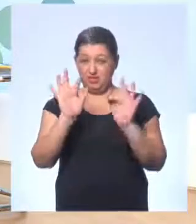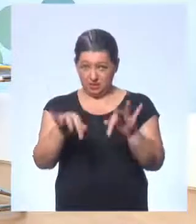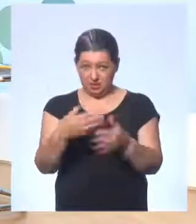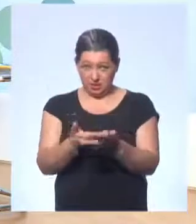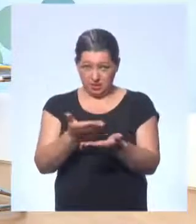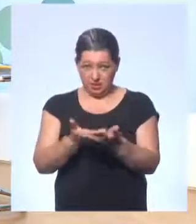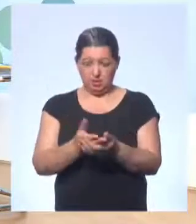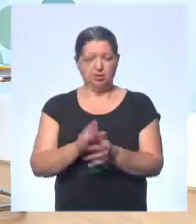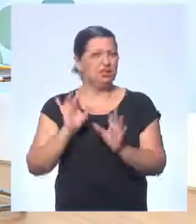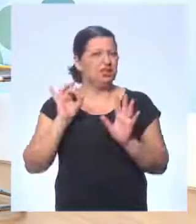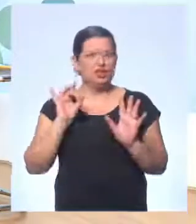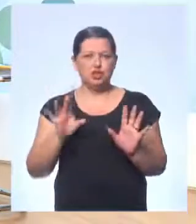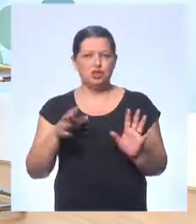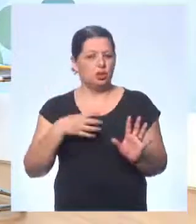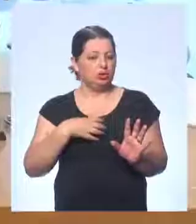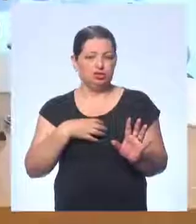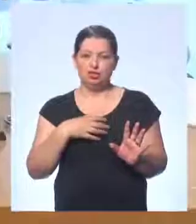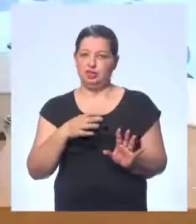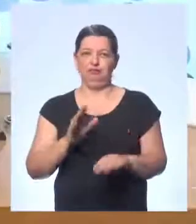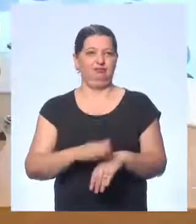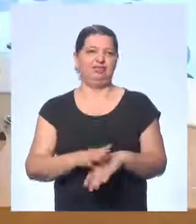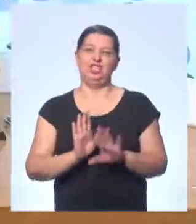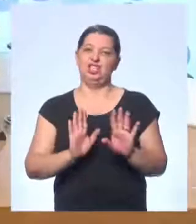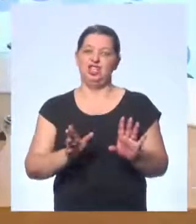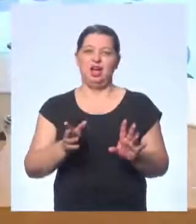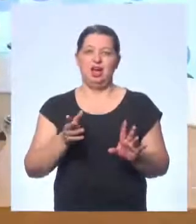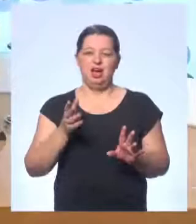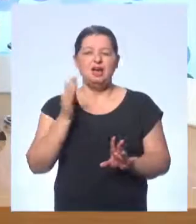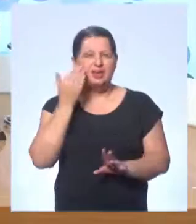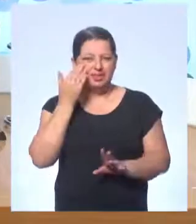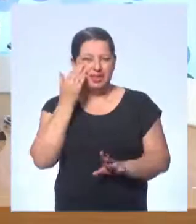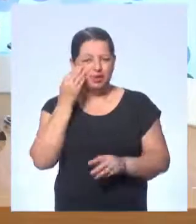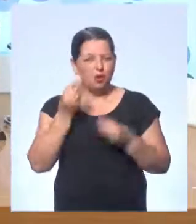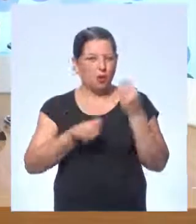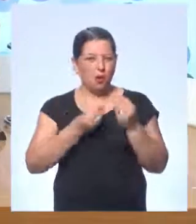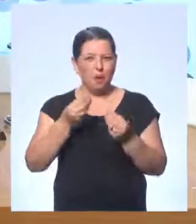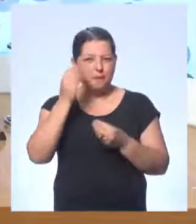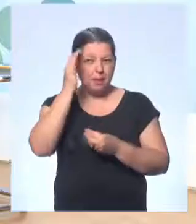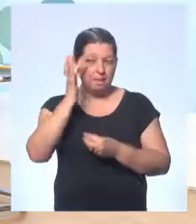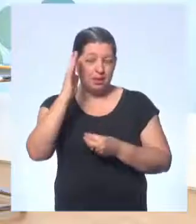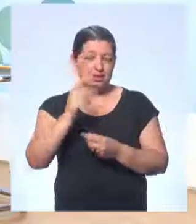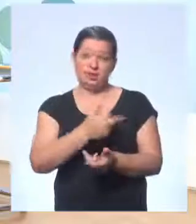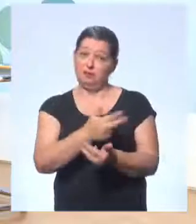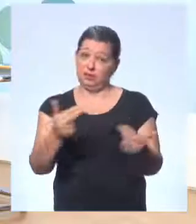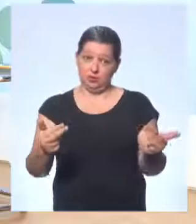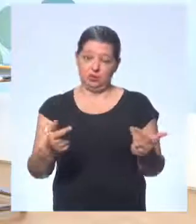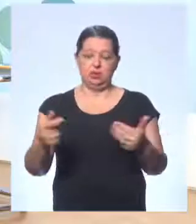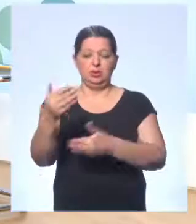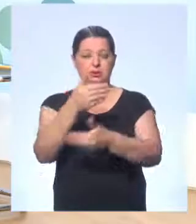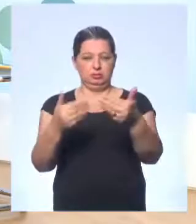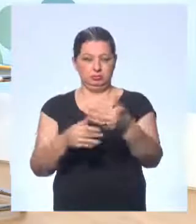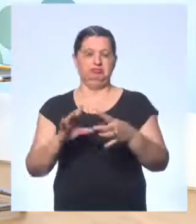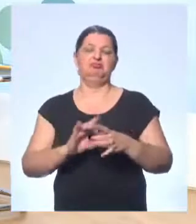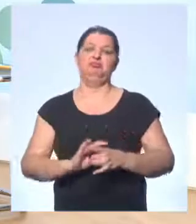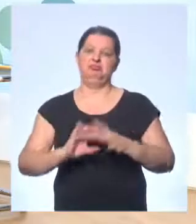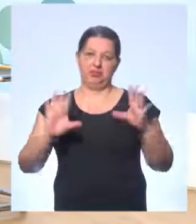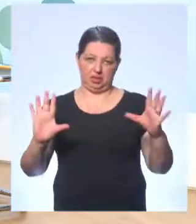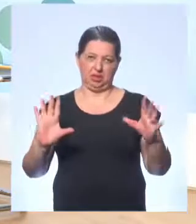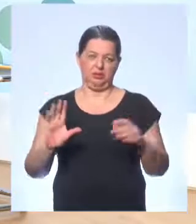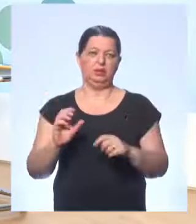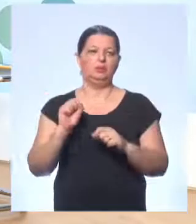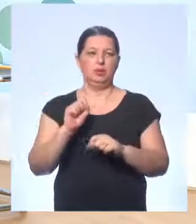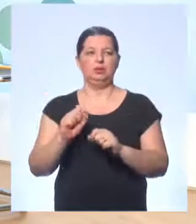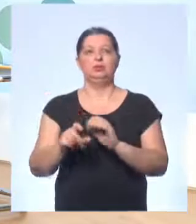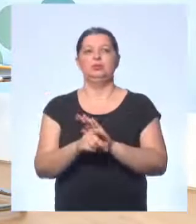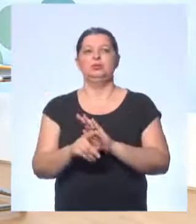que só isso que a gente fez aqui já dá para pensar num monte de coisas. Os slides vão ficar disponíveis aí no